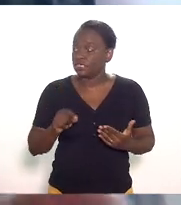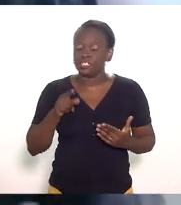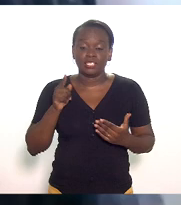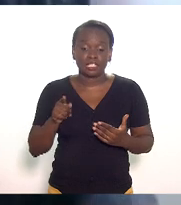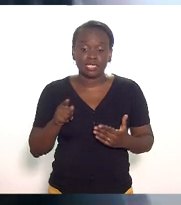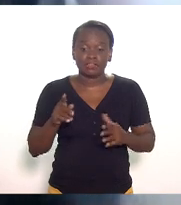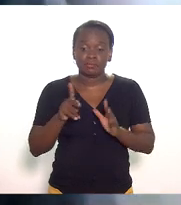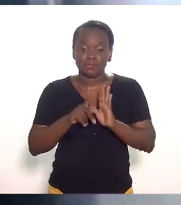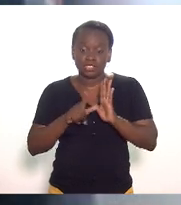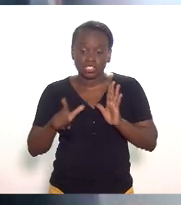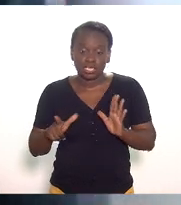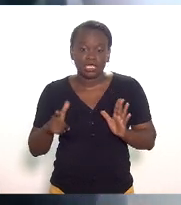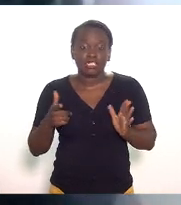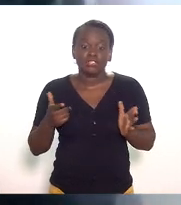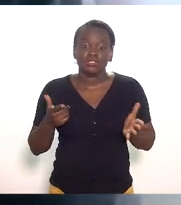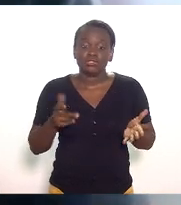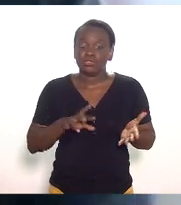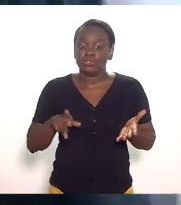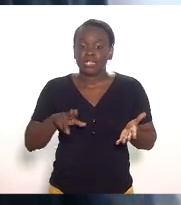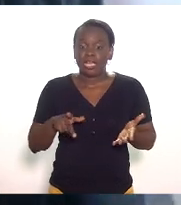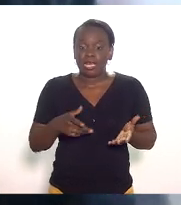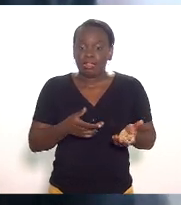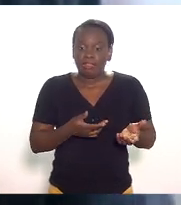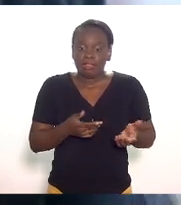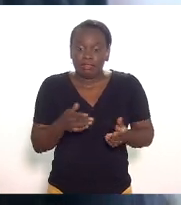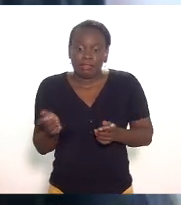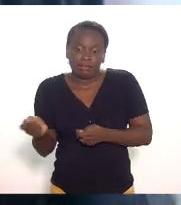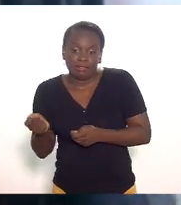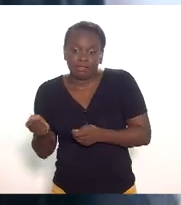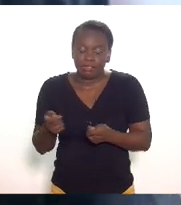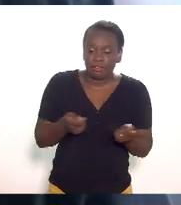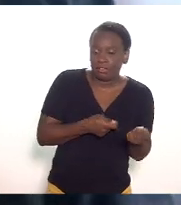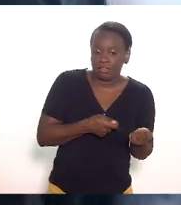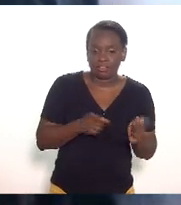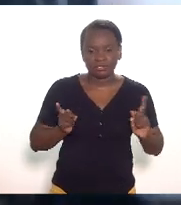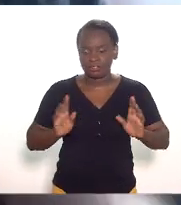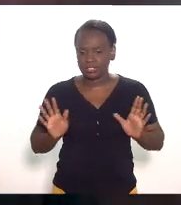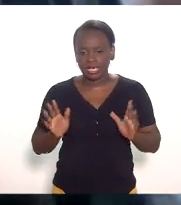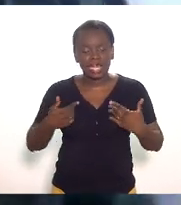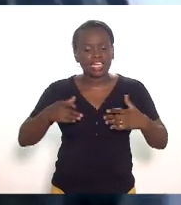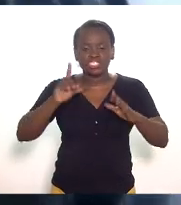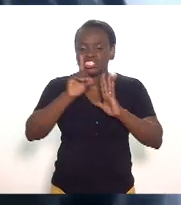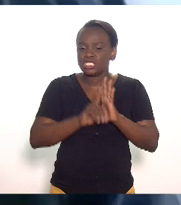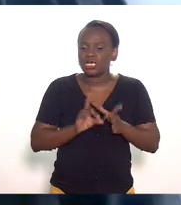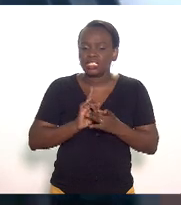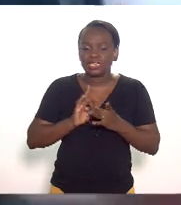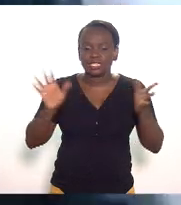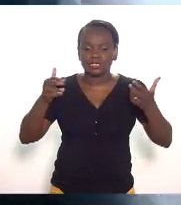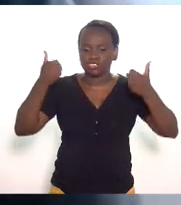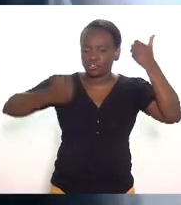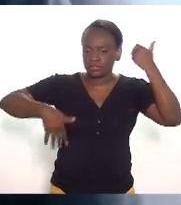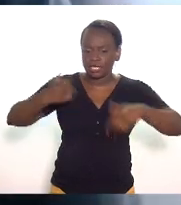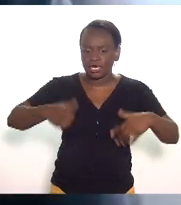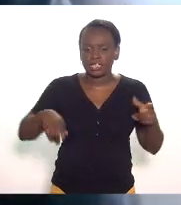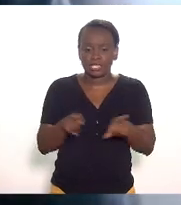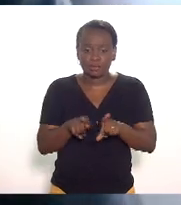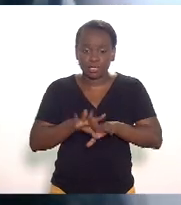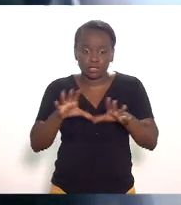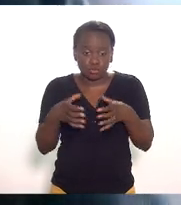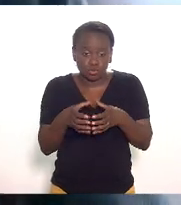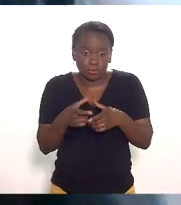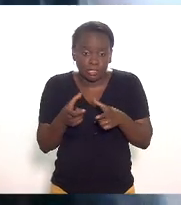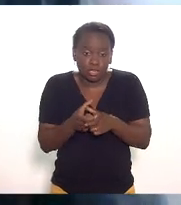quanto esse projeto não está querendo puxar para o lado A, B ou C, que é garantir o direito de expressão, inclusive das